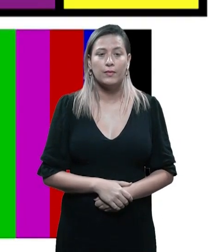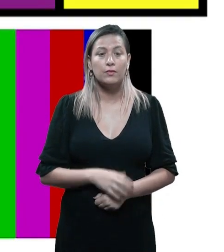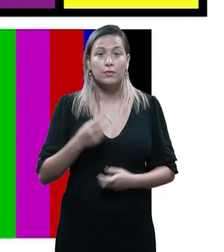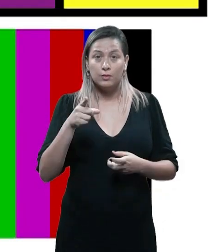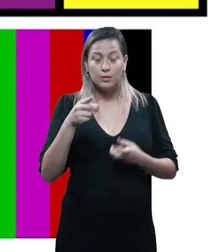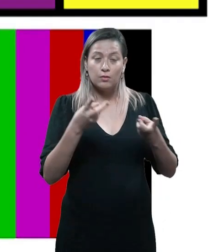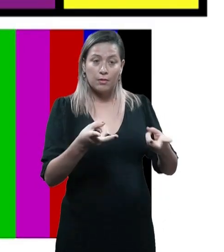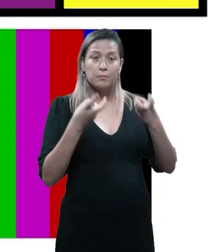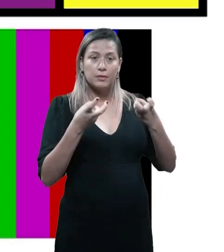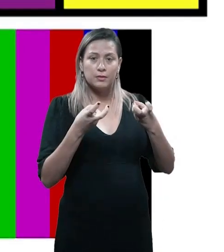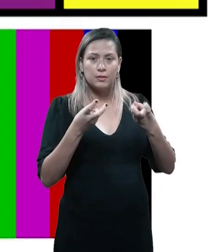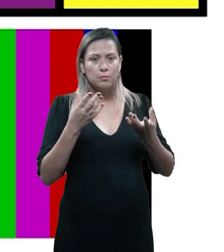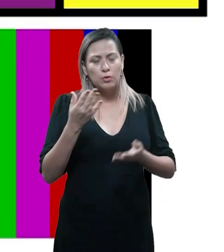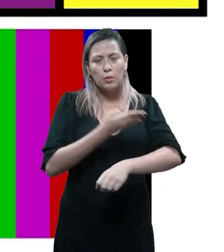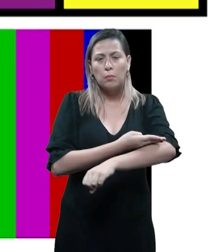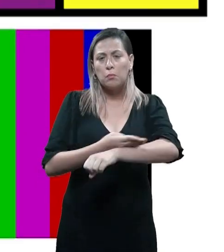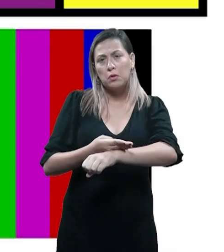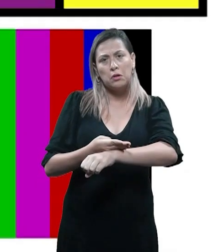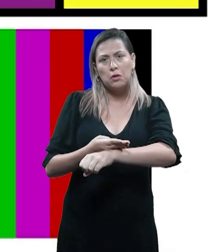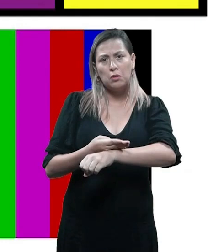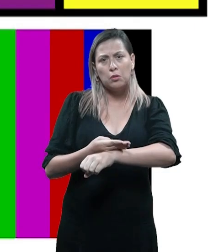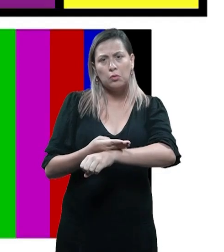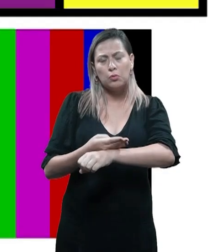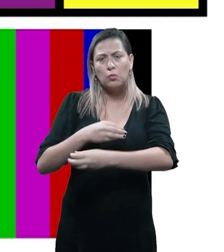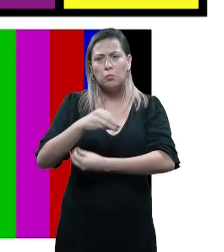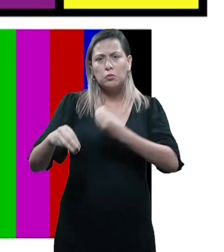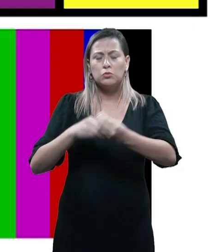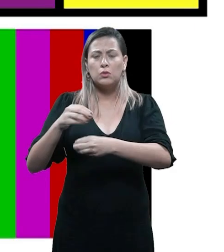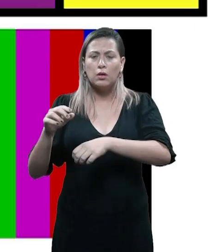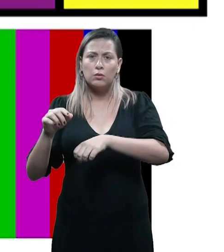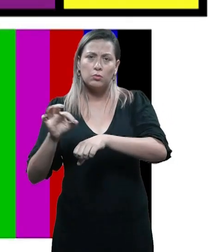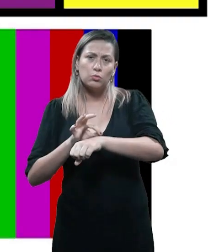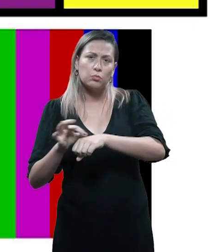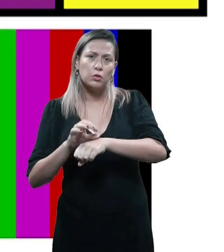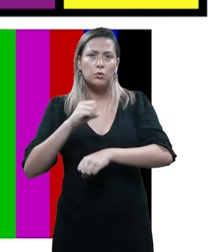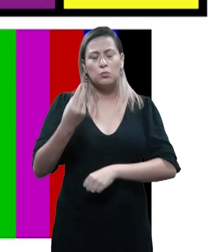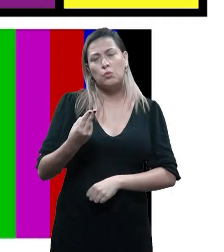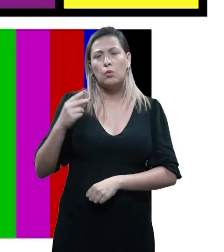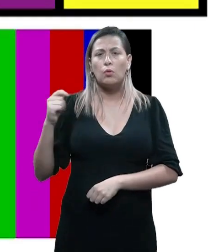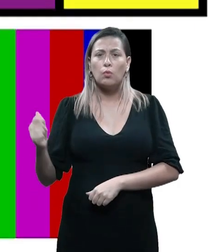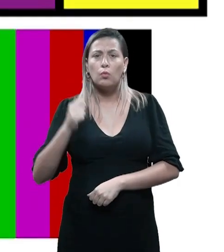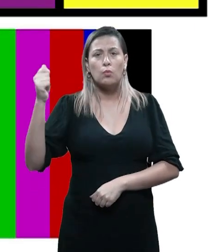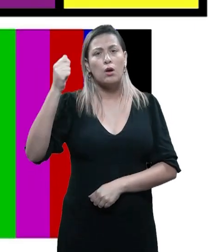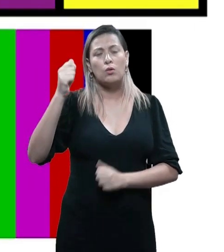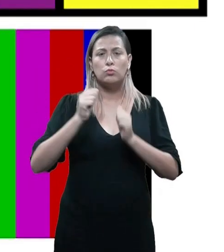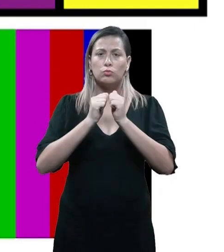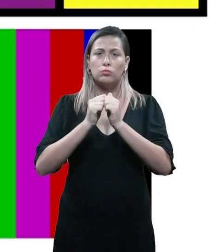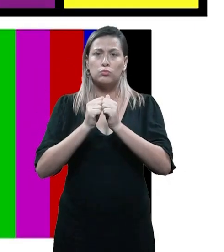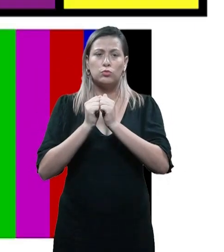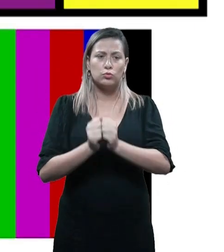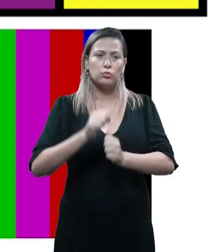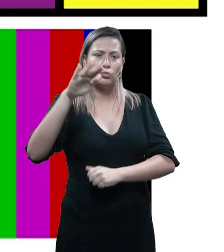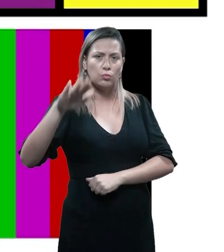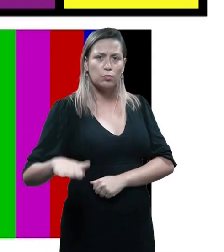vai perceber o branco junto do preto, você só vai perceber o alto junto do baixo,